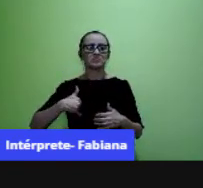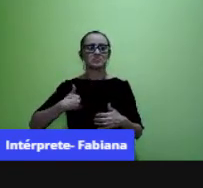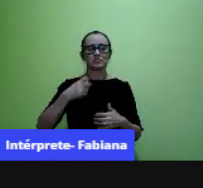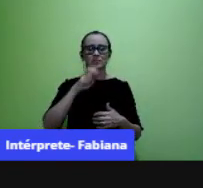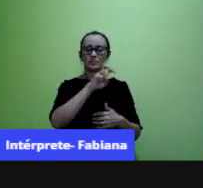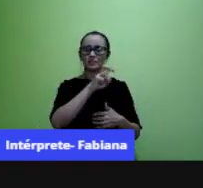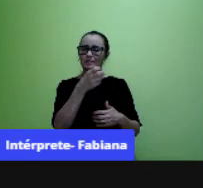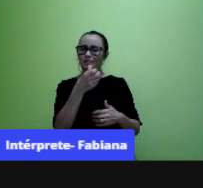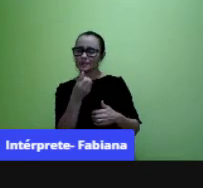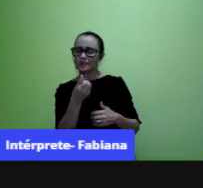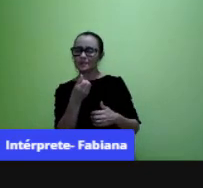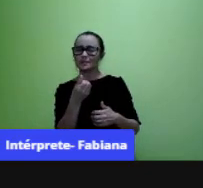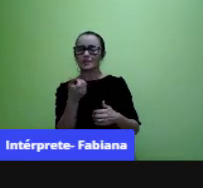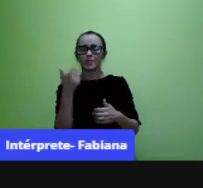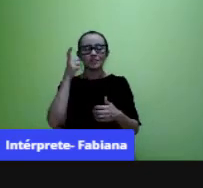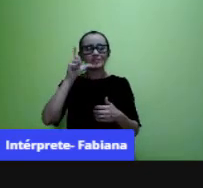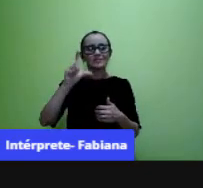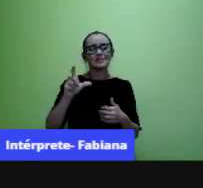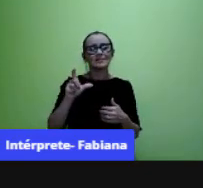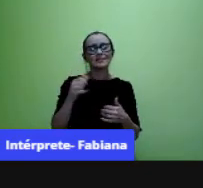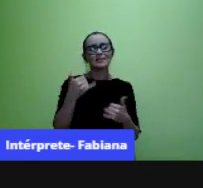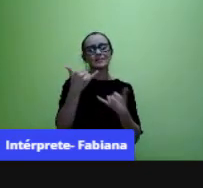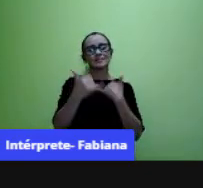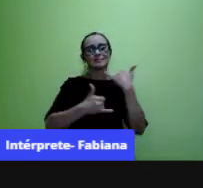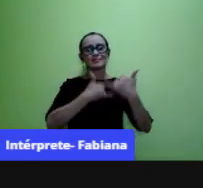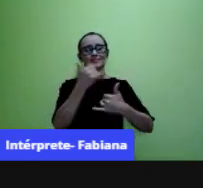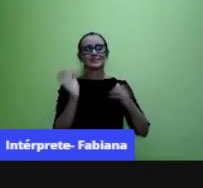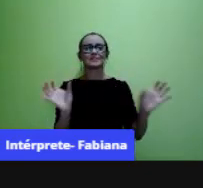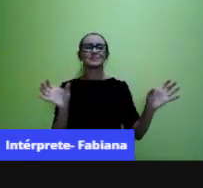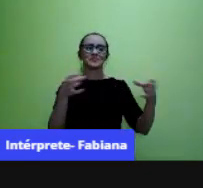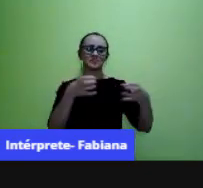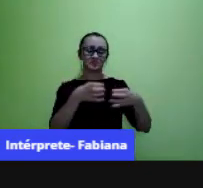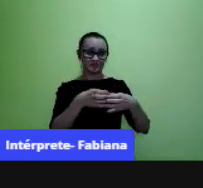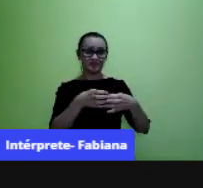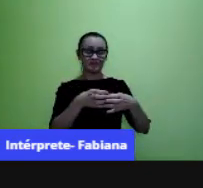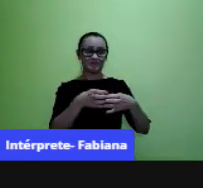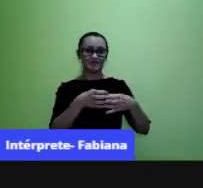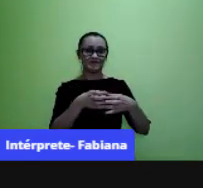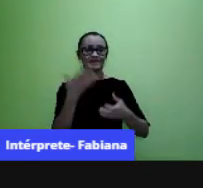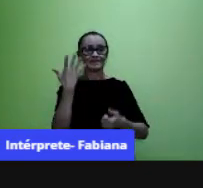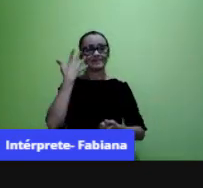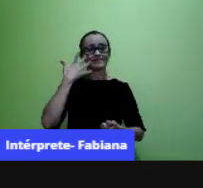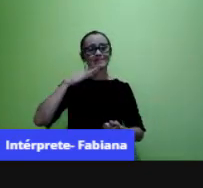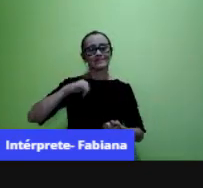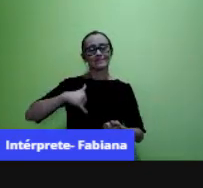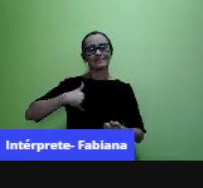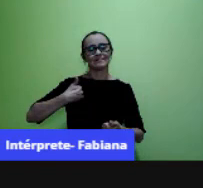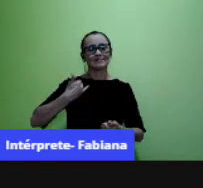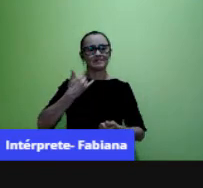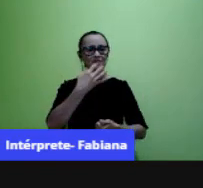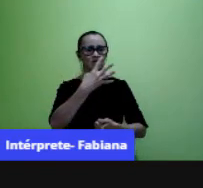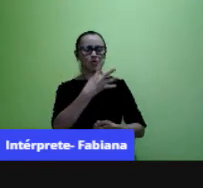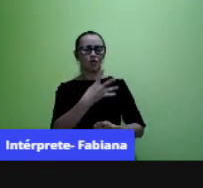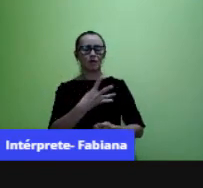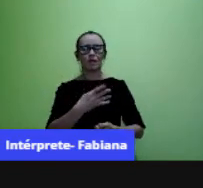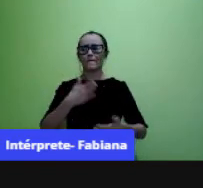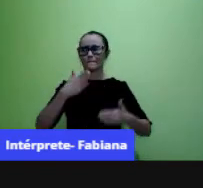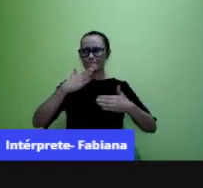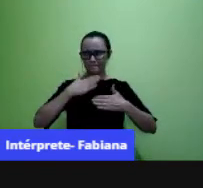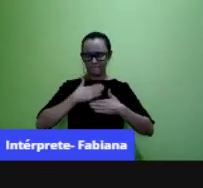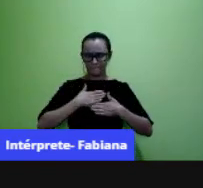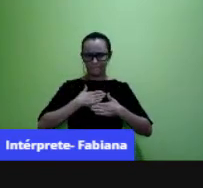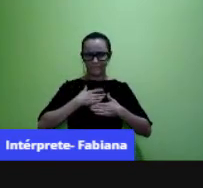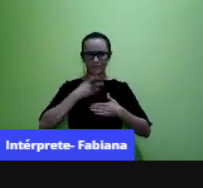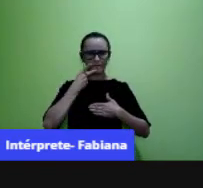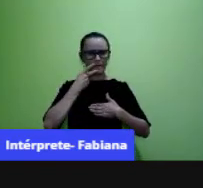Ela já consegue brincar em grupo, ser diferenciada. A criança de 4 anos, ela ainda tem muito do eu, meu pai, minha